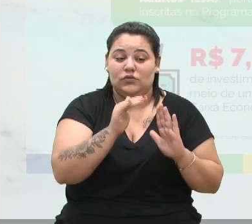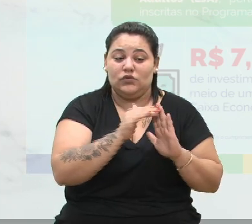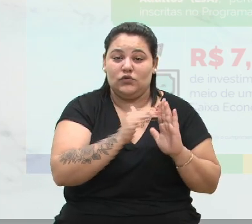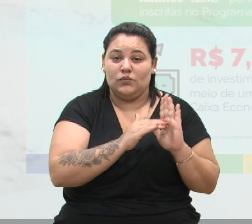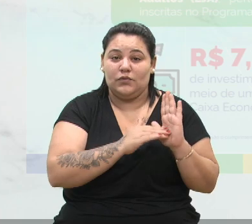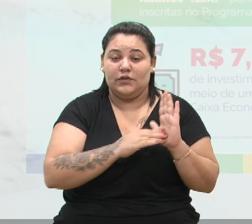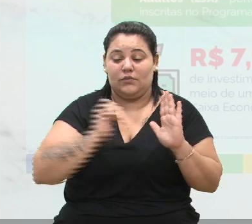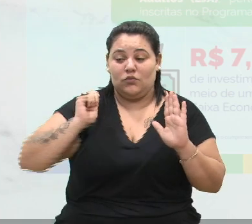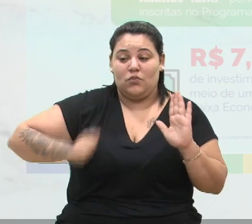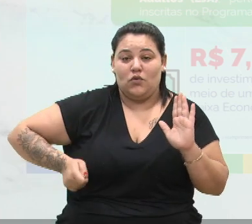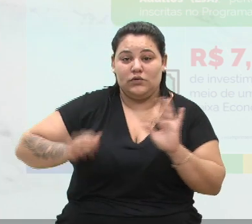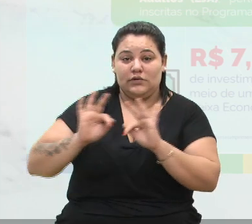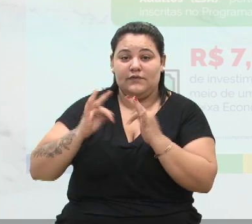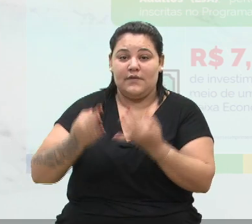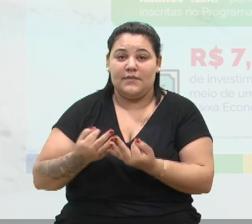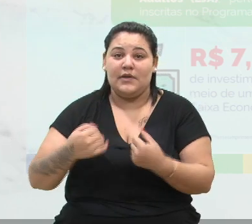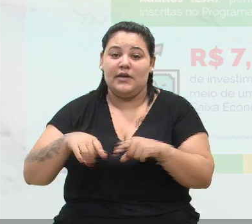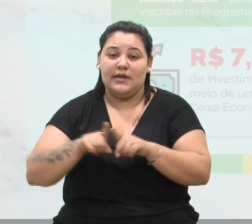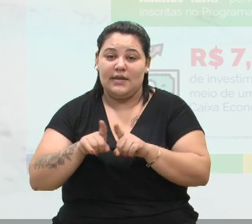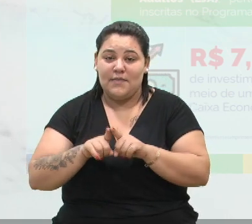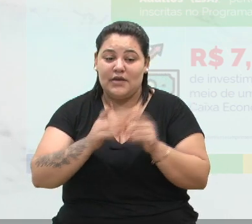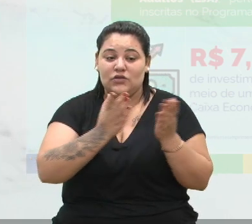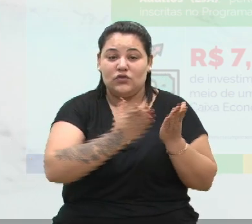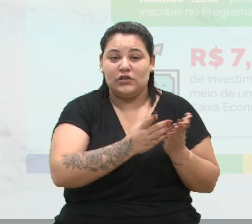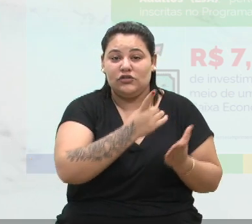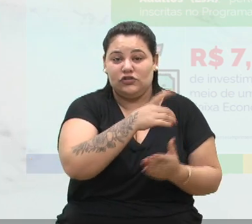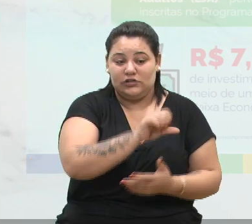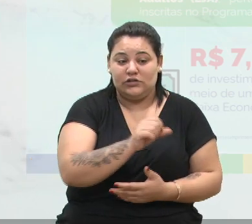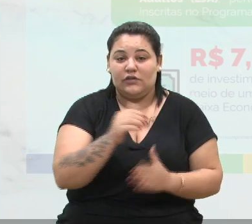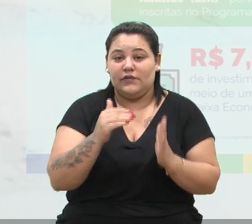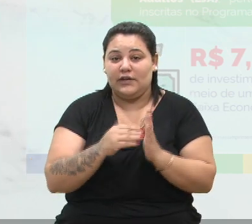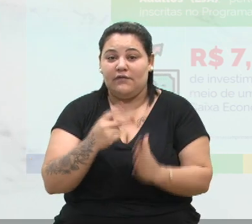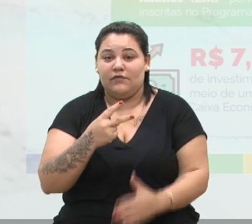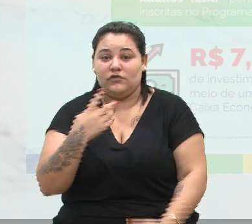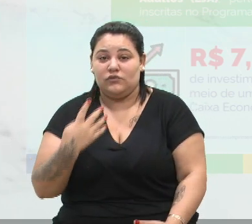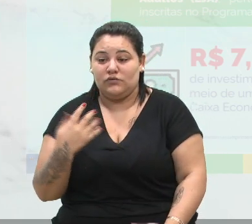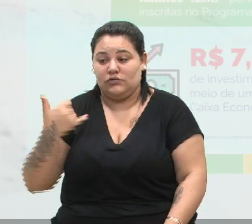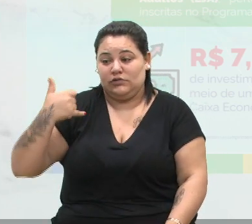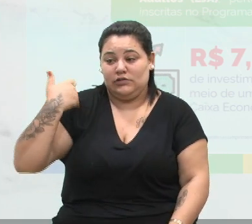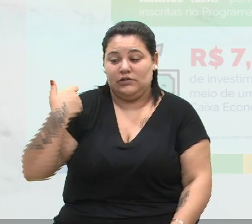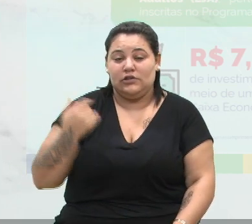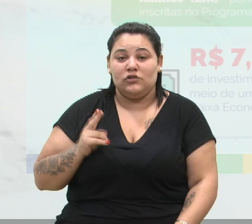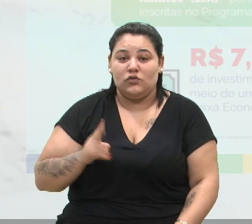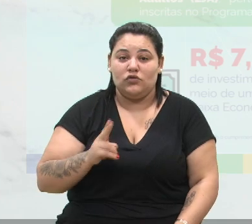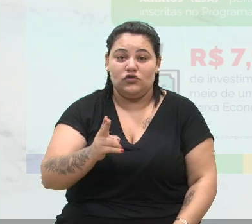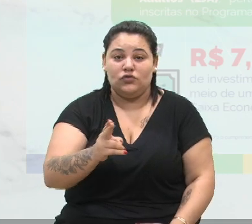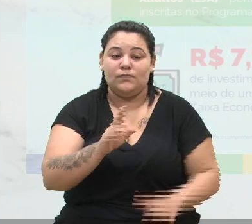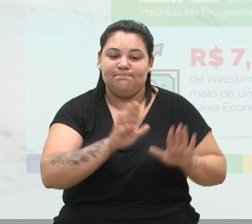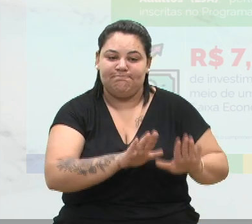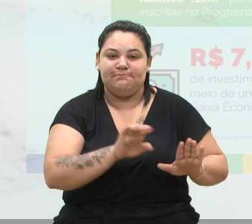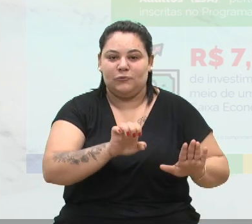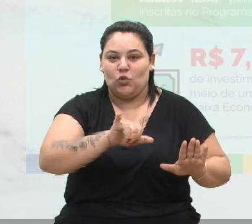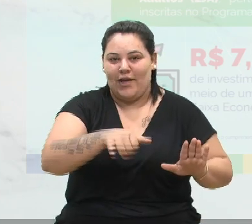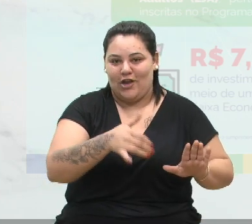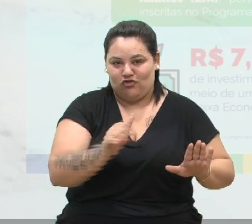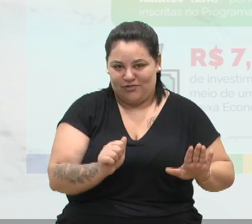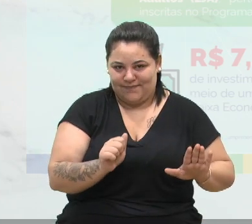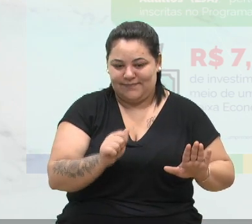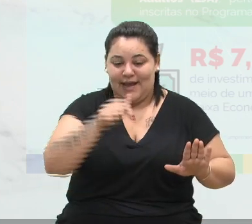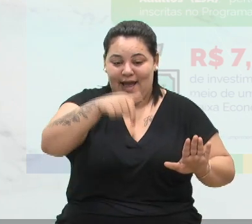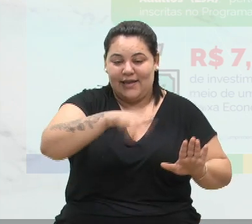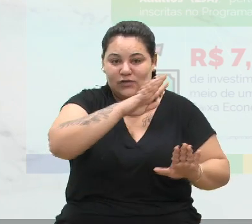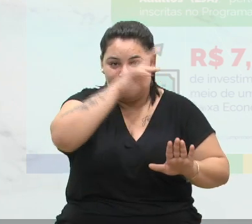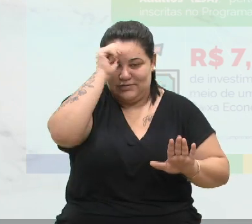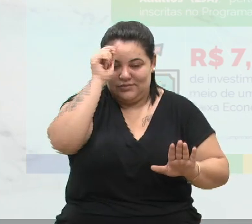Bolsa Família, e para estudante de 19 a 24 que continuam na EJA, que aqui no município